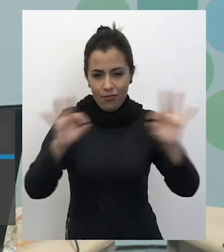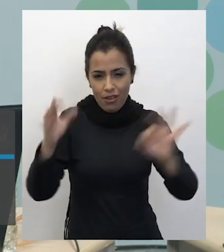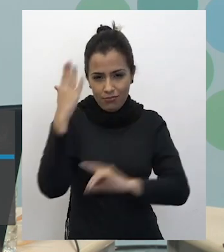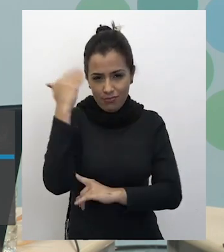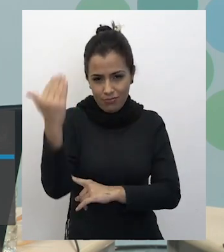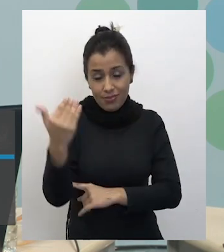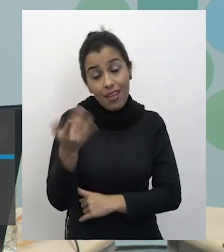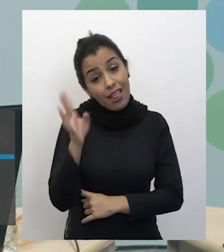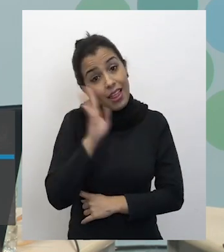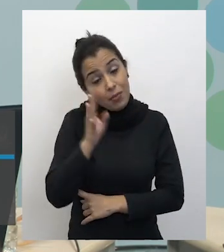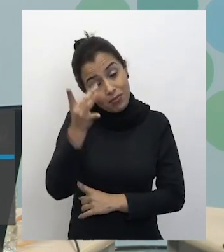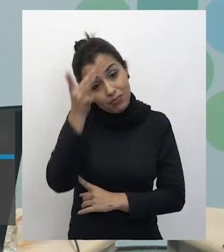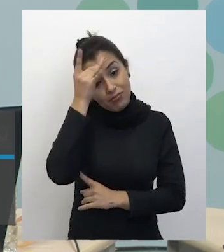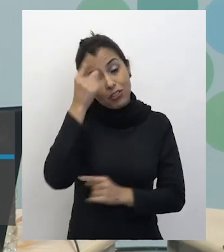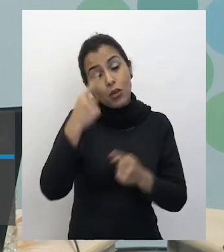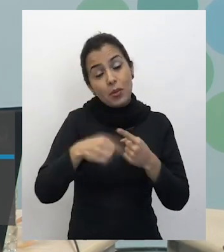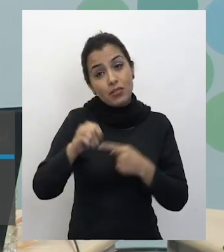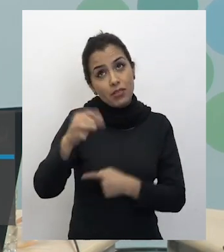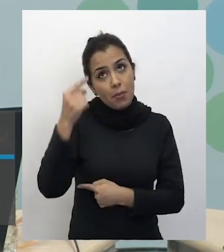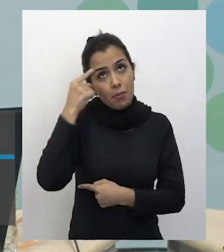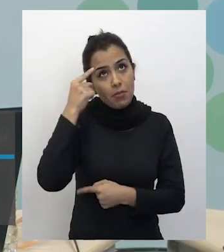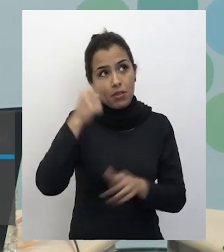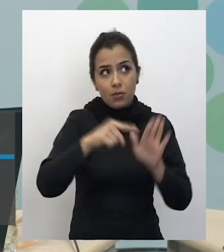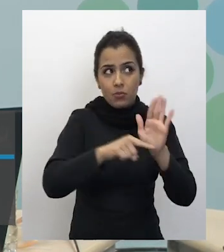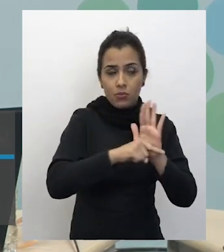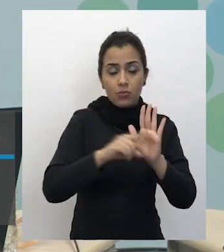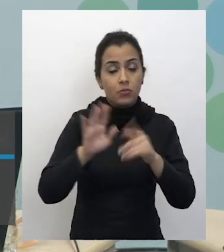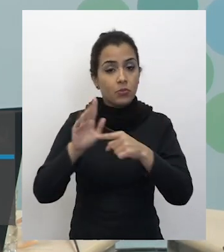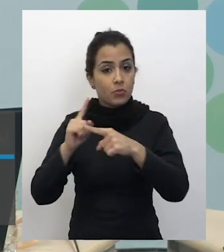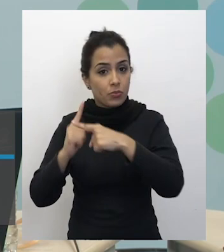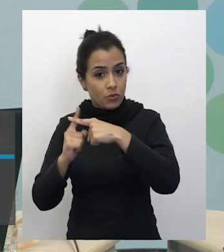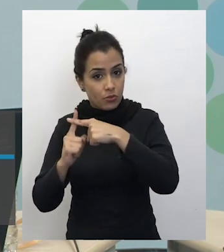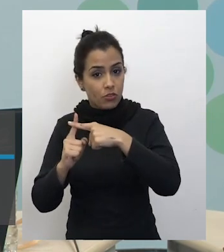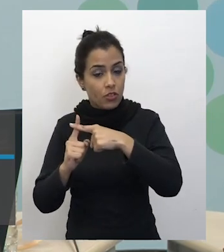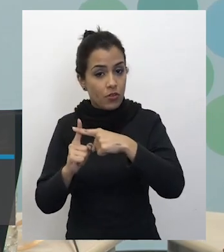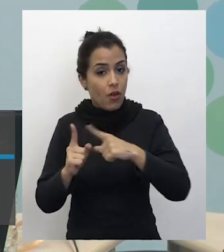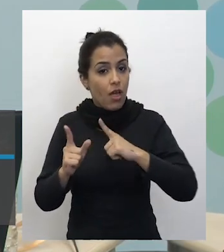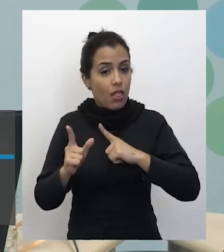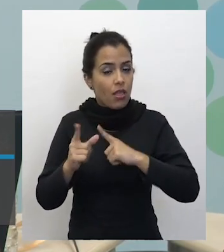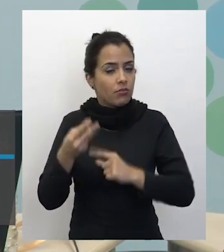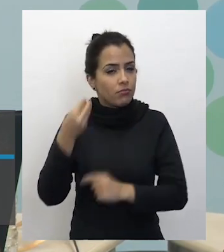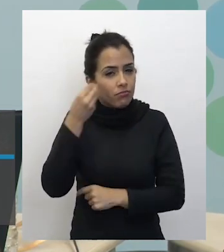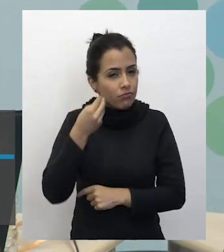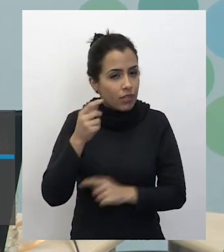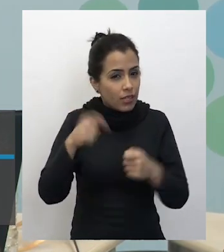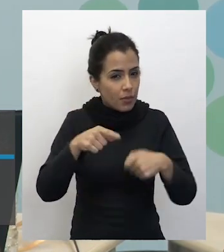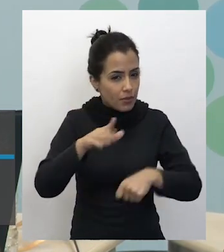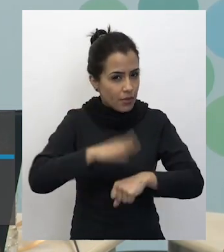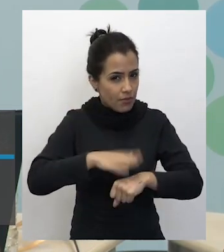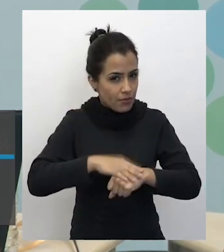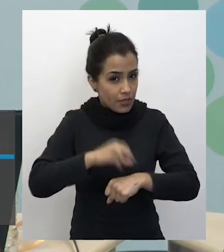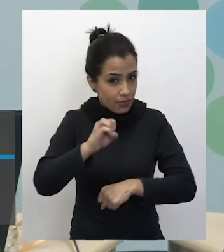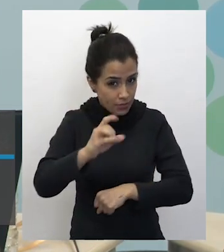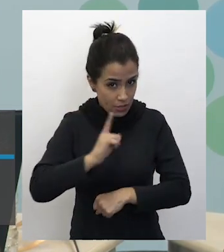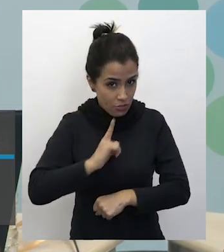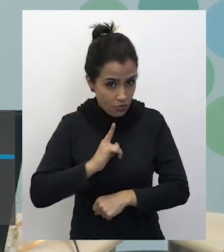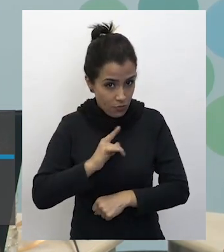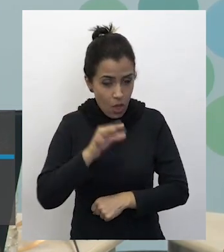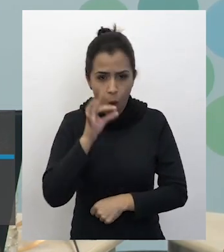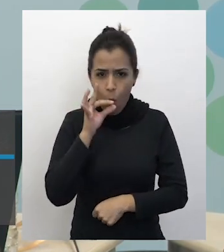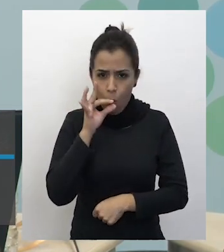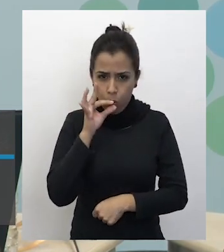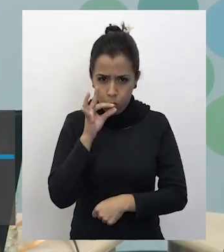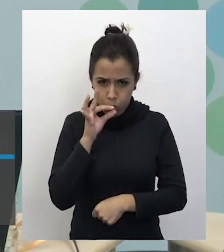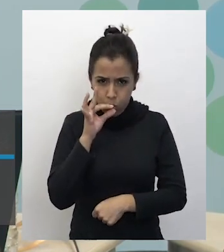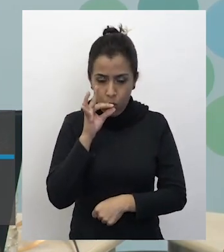você pensar em carga positiva ou negativa, tem uma experiência muito simples que você pode fazer. Se você tiver aí uma bexiga em casa,